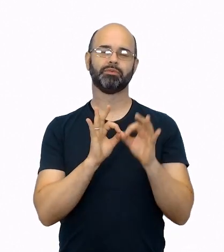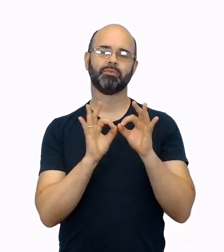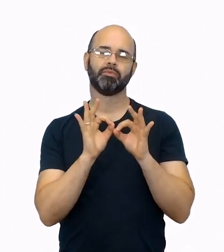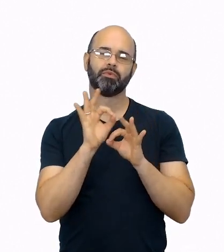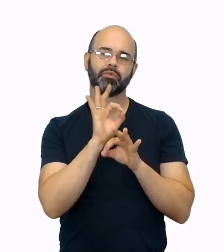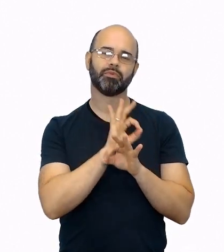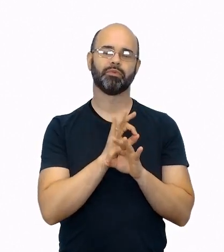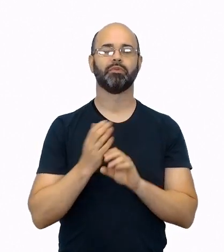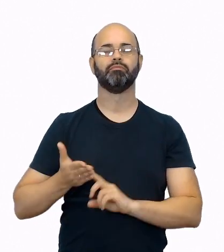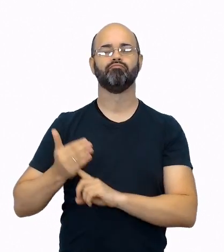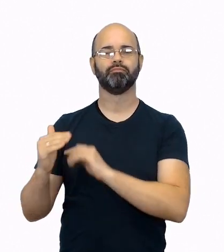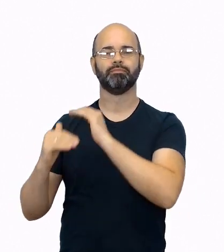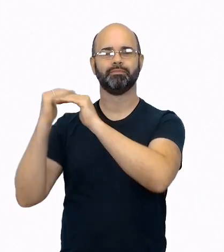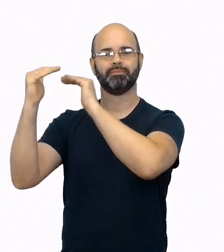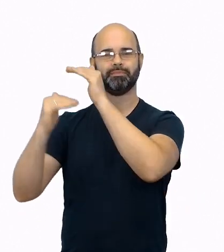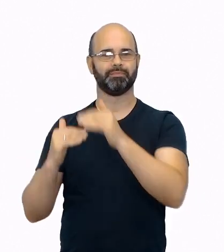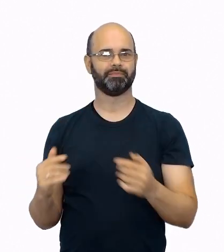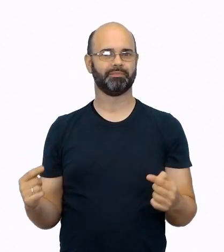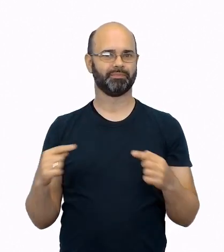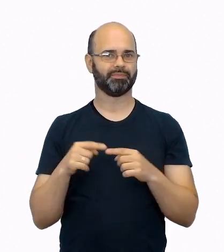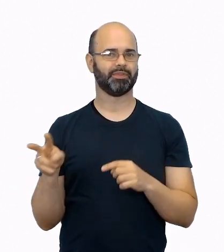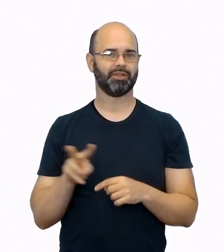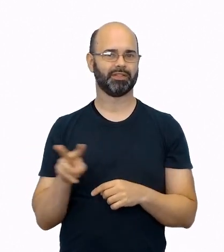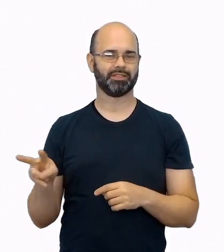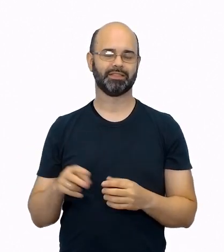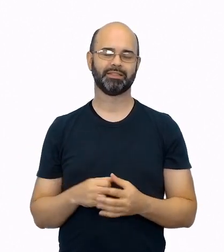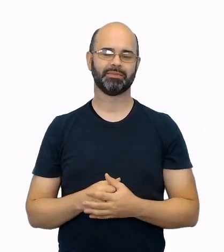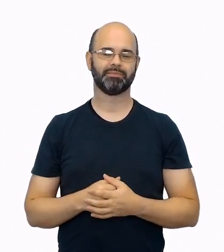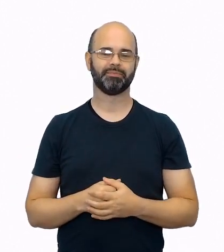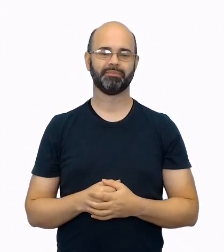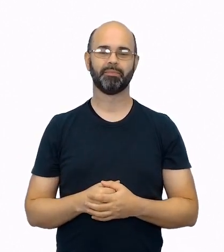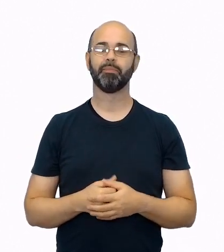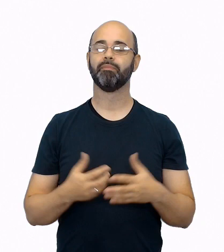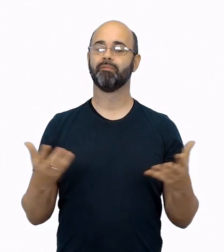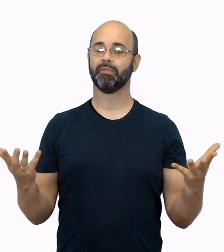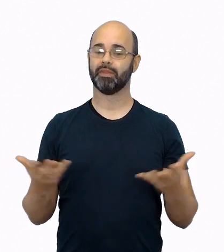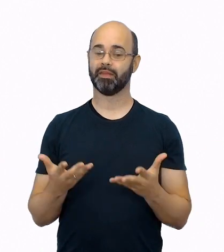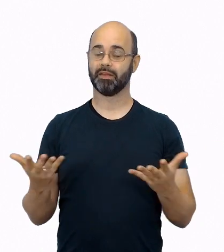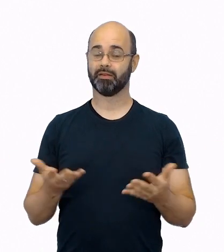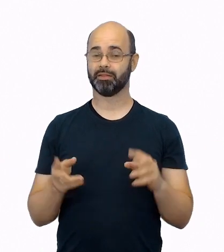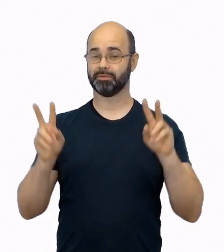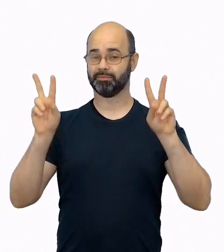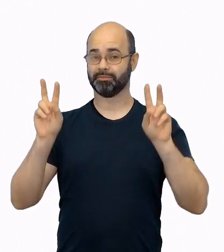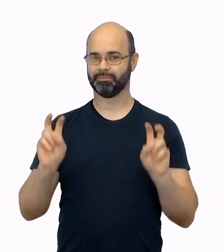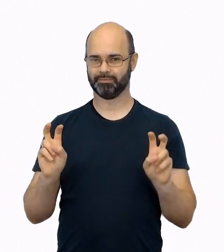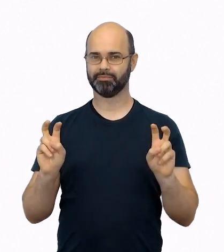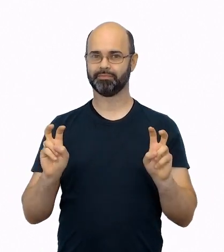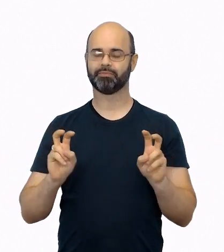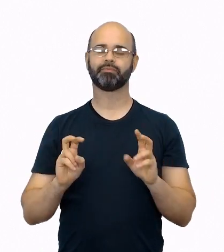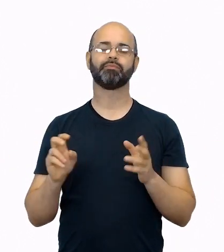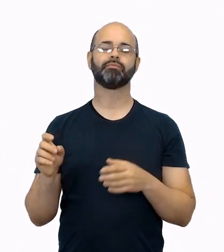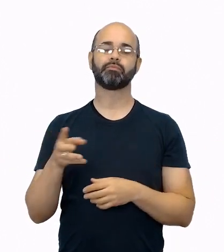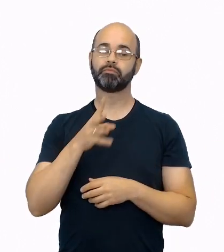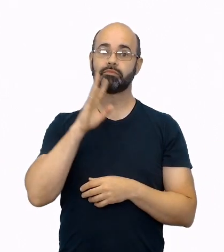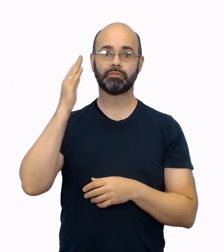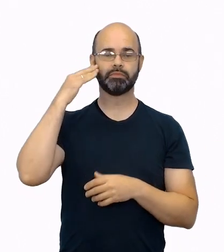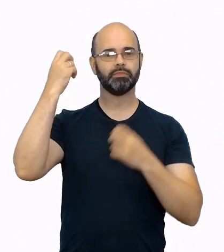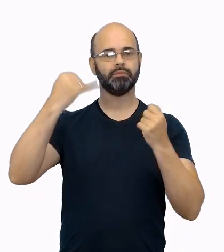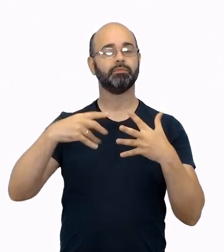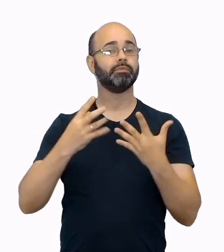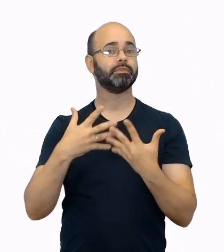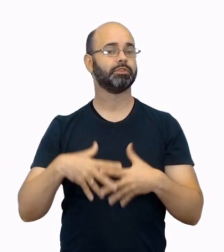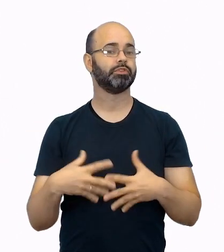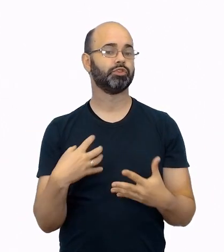avanços tecnológicos. Bom, agora que nós conhecemos a temática proposta, vamos entender melhor como ela está